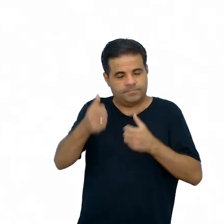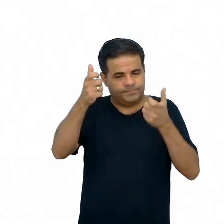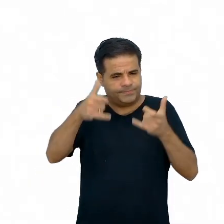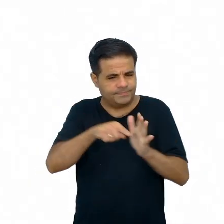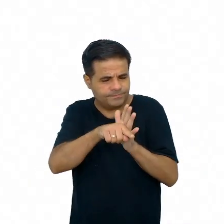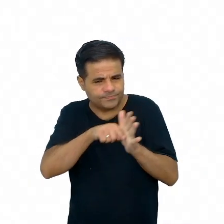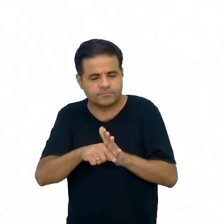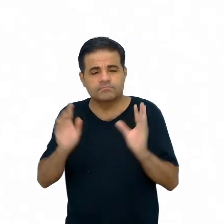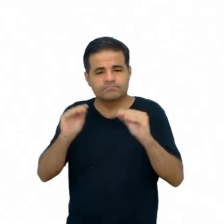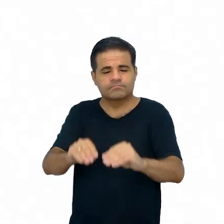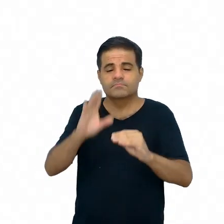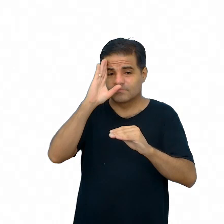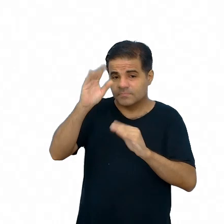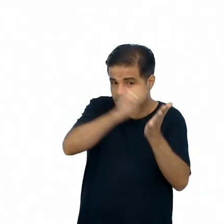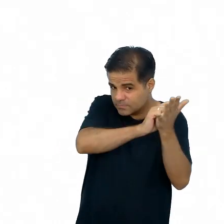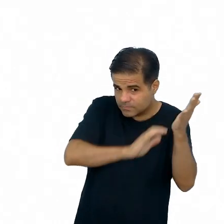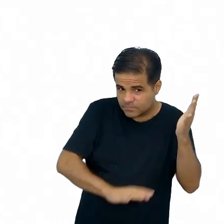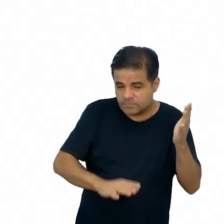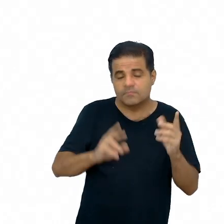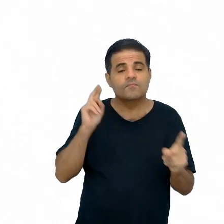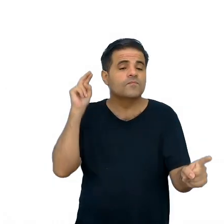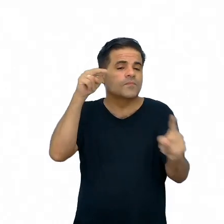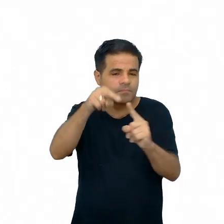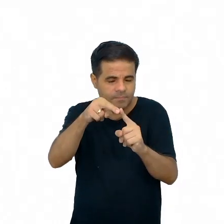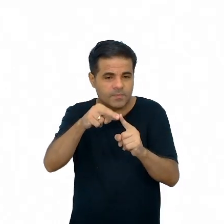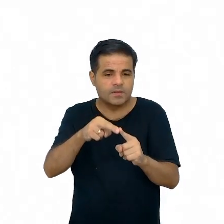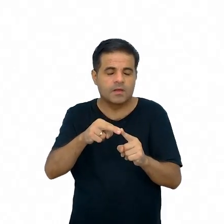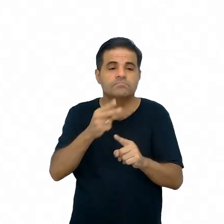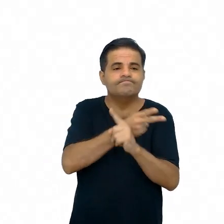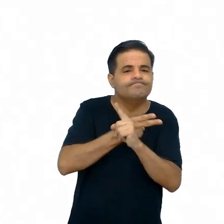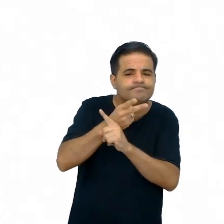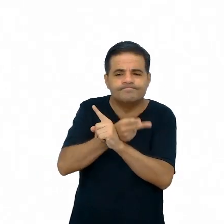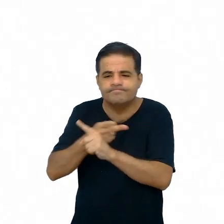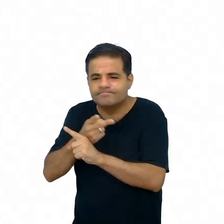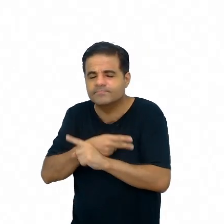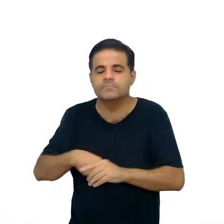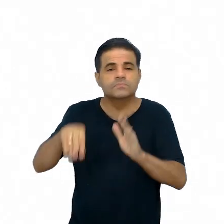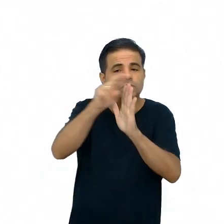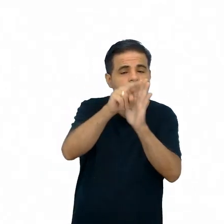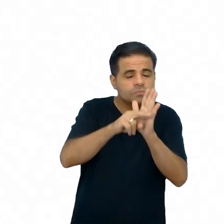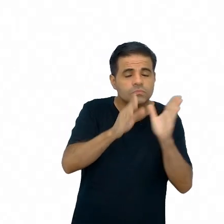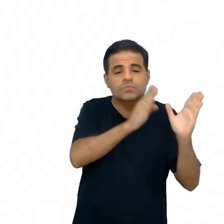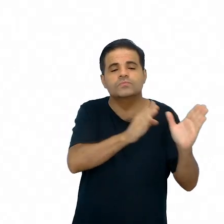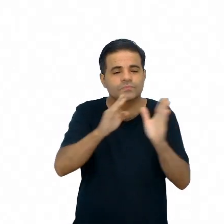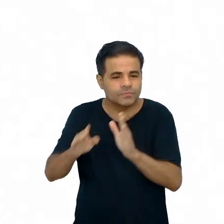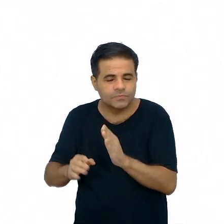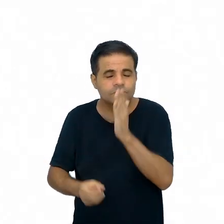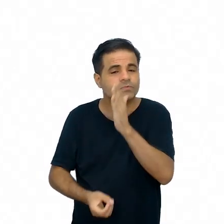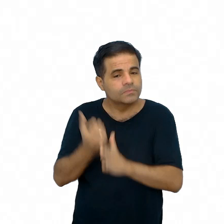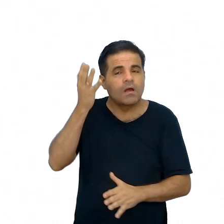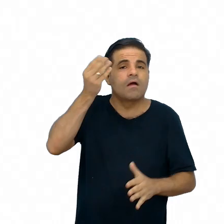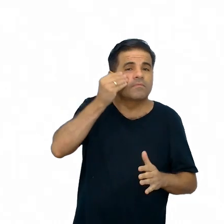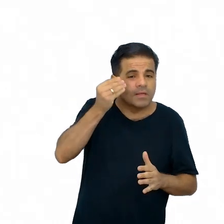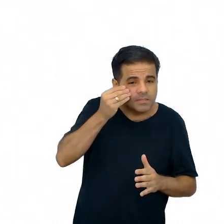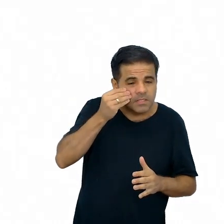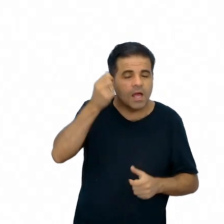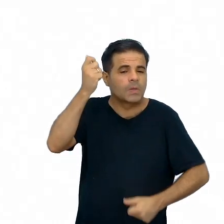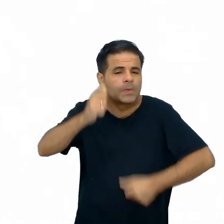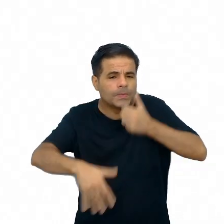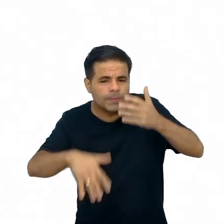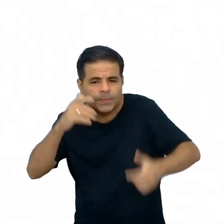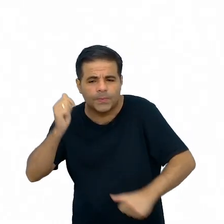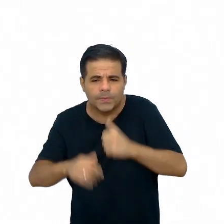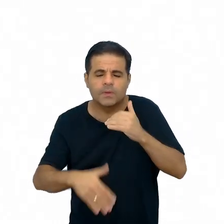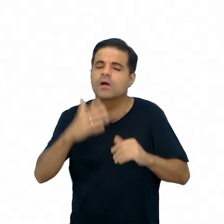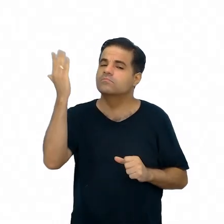há ênfase nas atividades que se referem a procurar regularidades, né? Formular, testar,